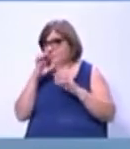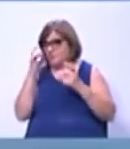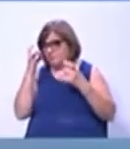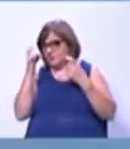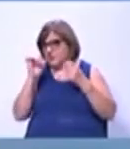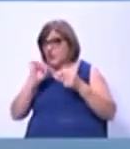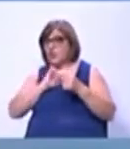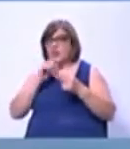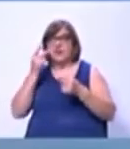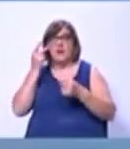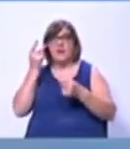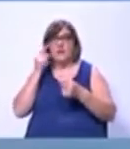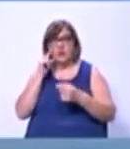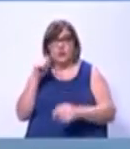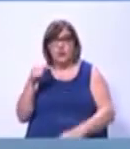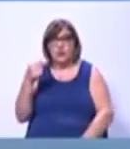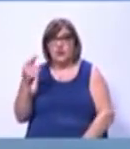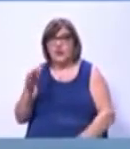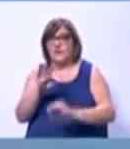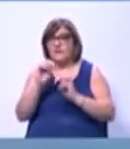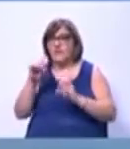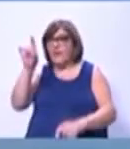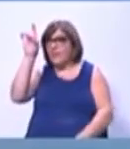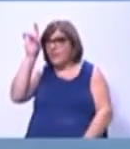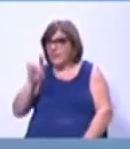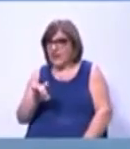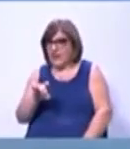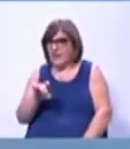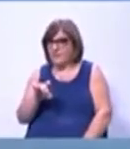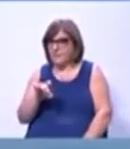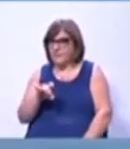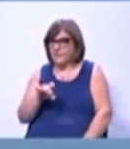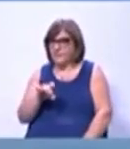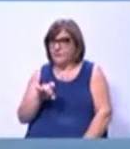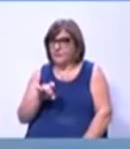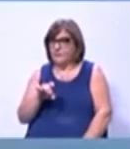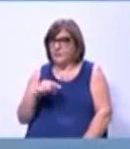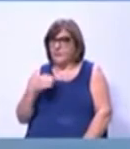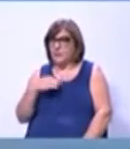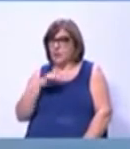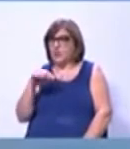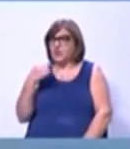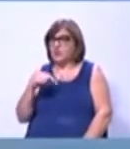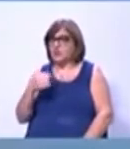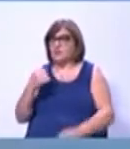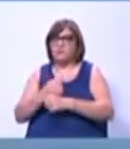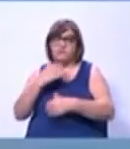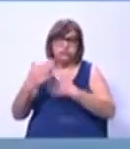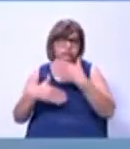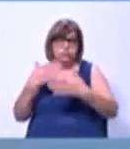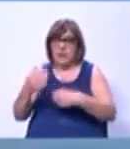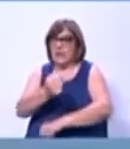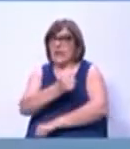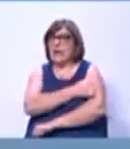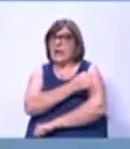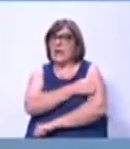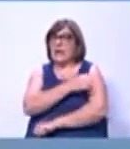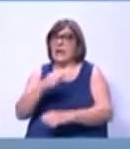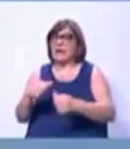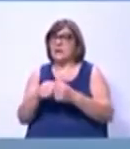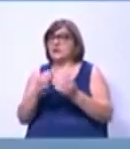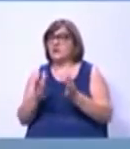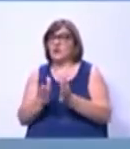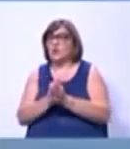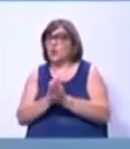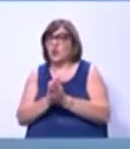exemplo, na nossa vida, no dia-a-dia, no final do dia, nós temos a azáfama em casa, não é? Veio o irmão mais